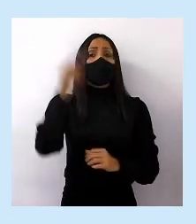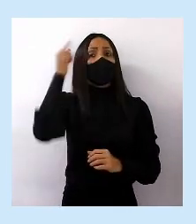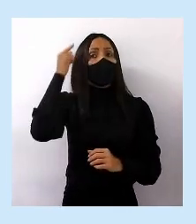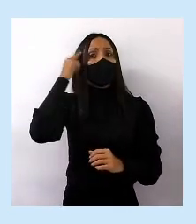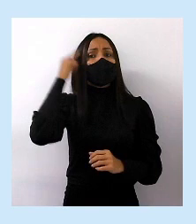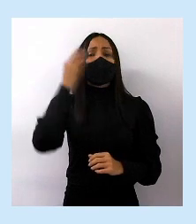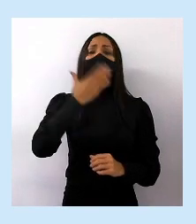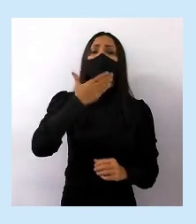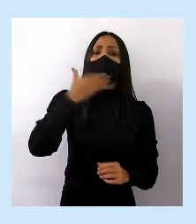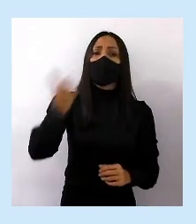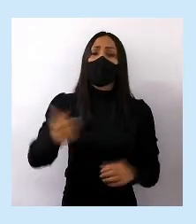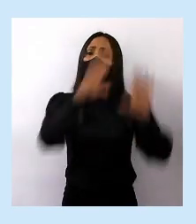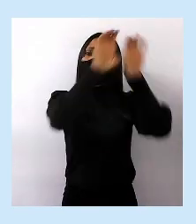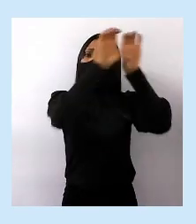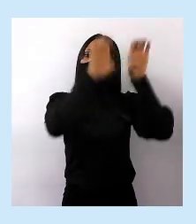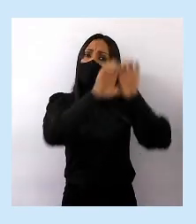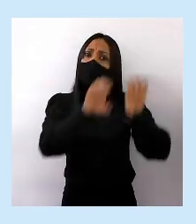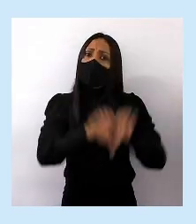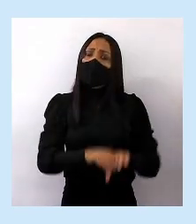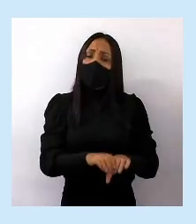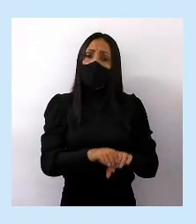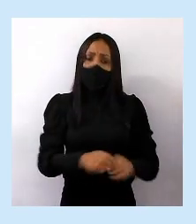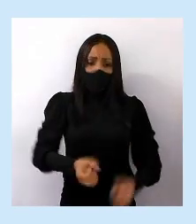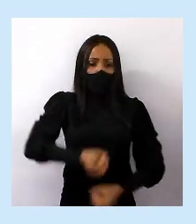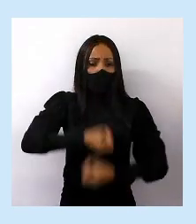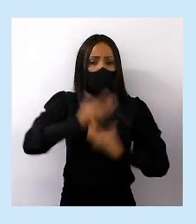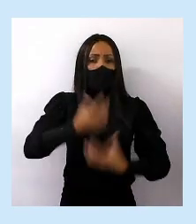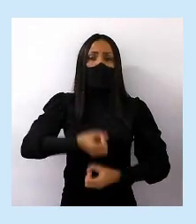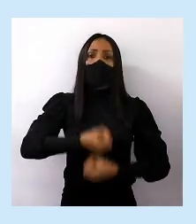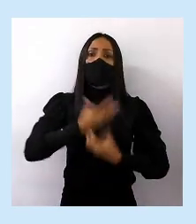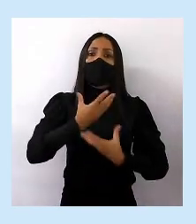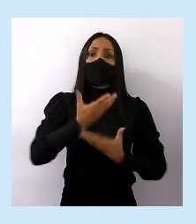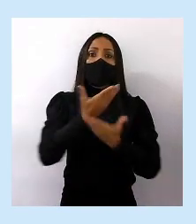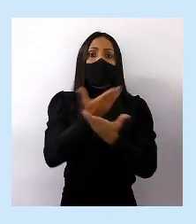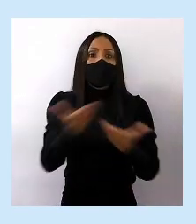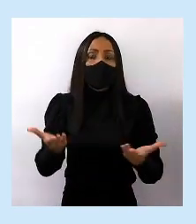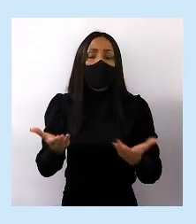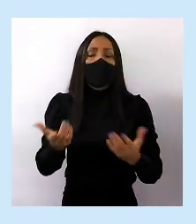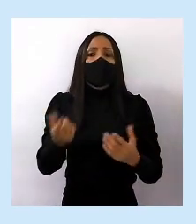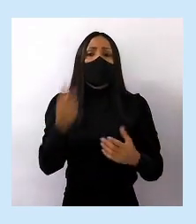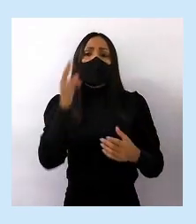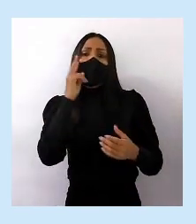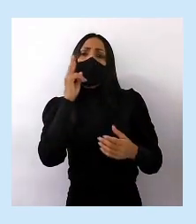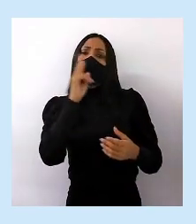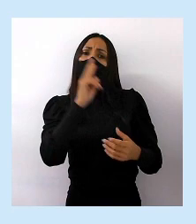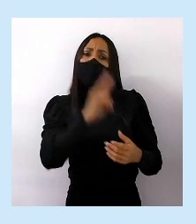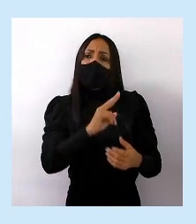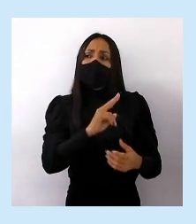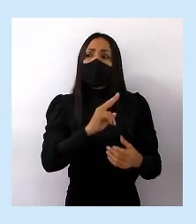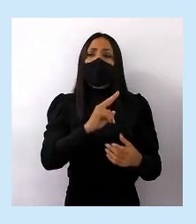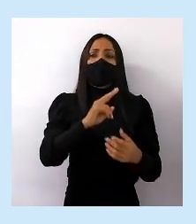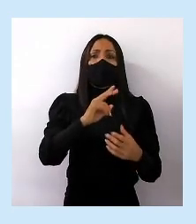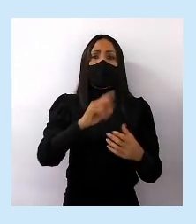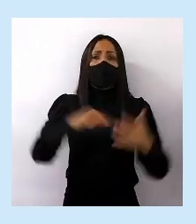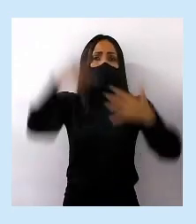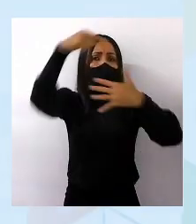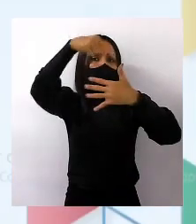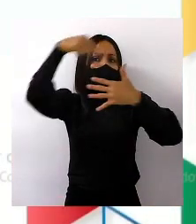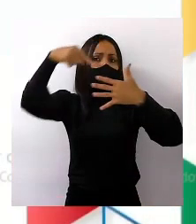bem na estrutura do poema, vamos fazer o seguinte, ó. Observem bem, elementos